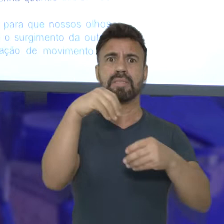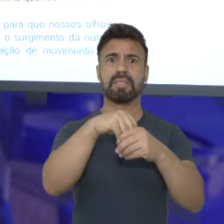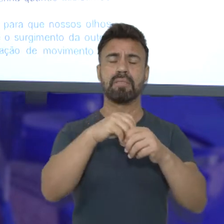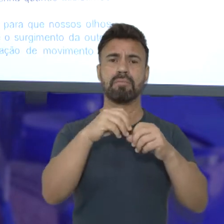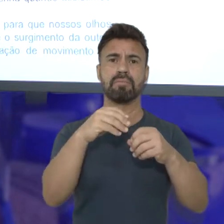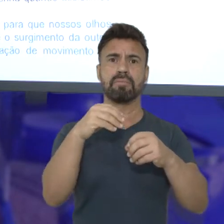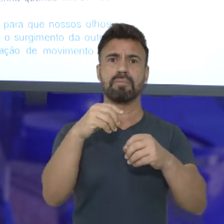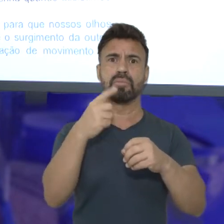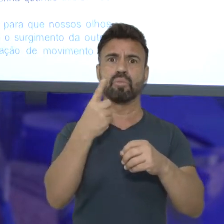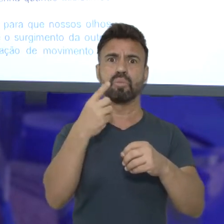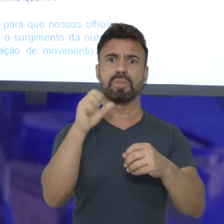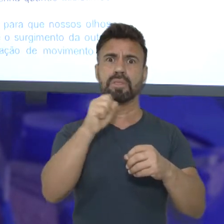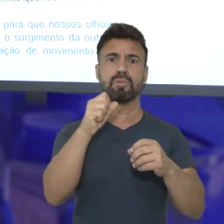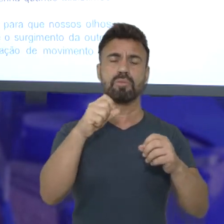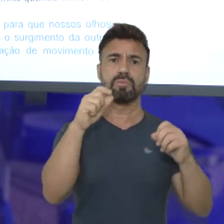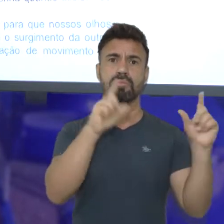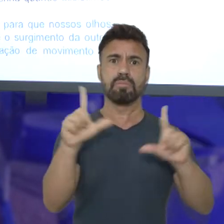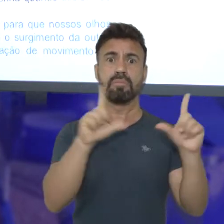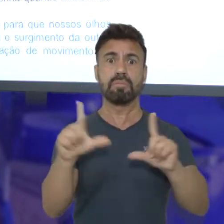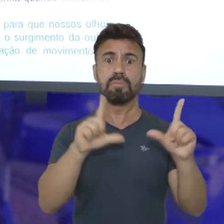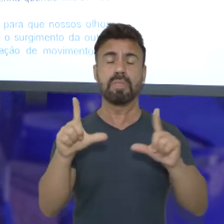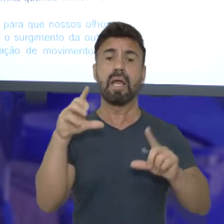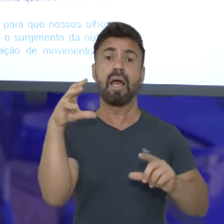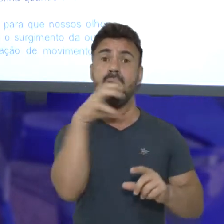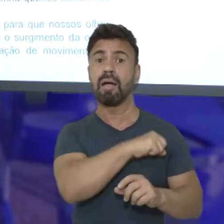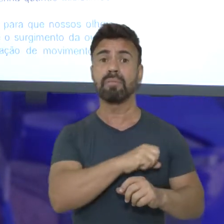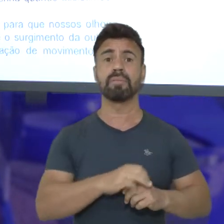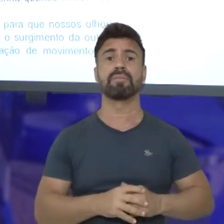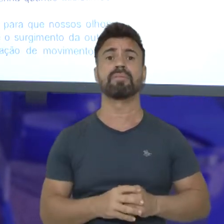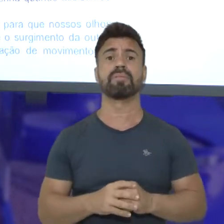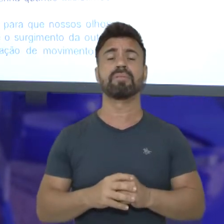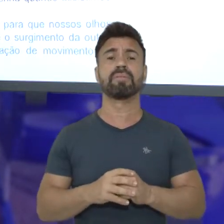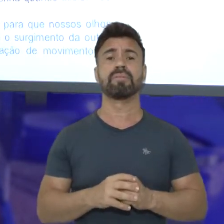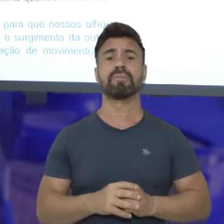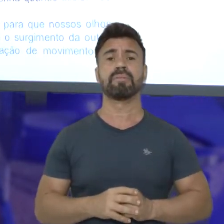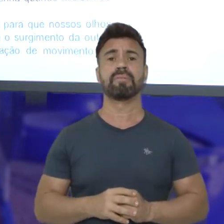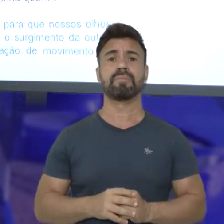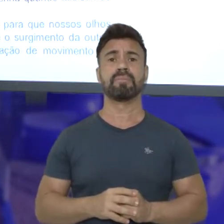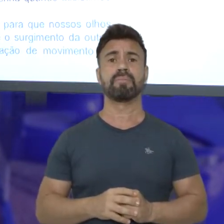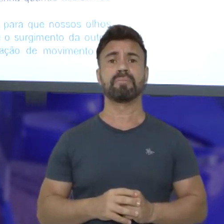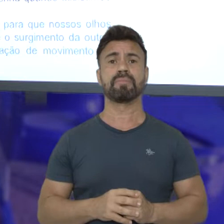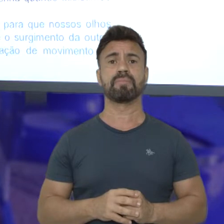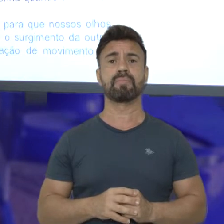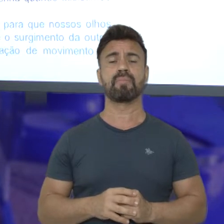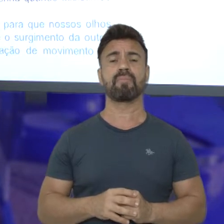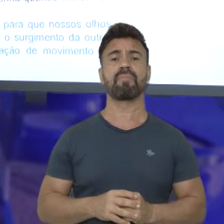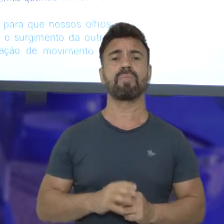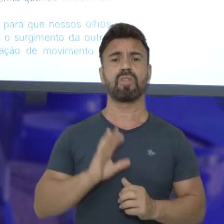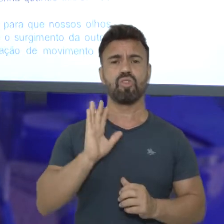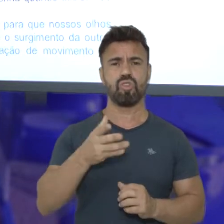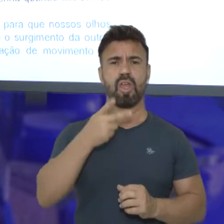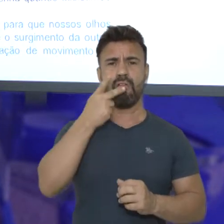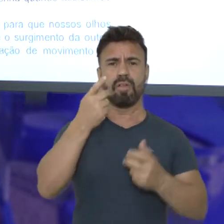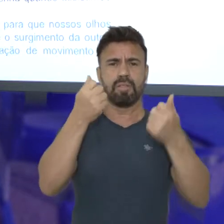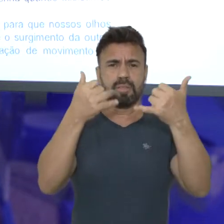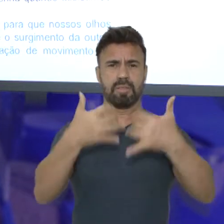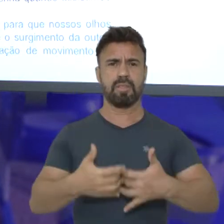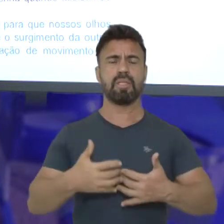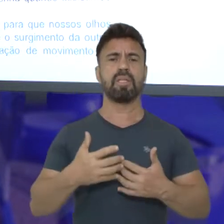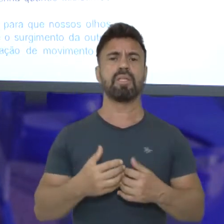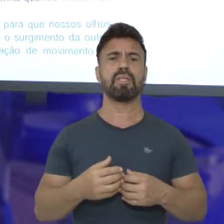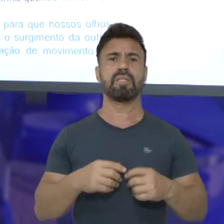de 1 segundo, basicamente. Então, é como eu já tinha falado, as